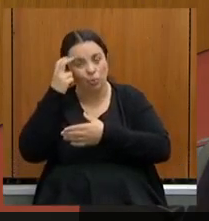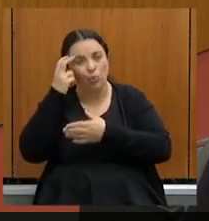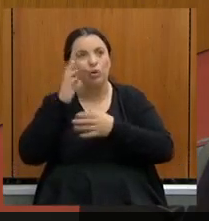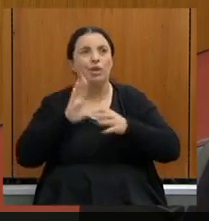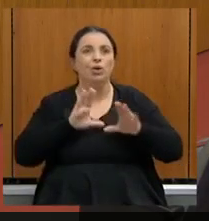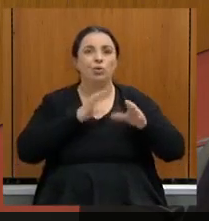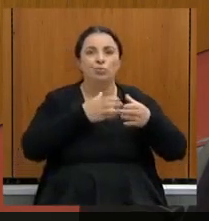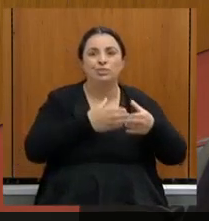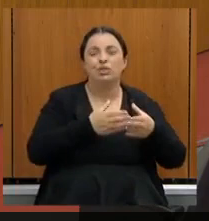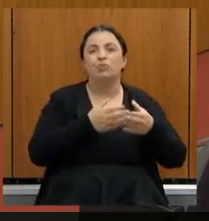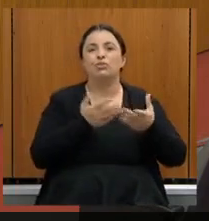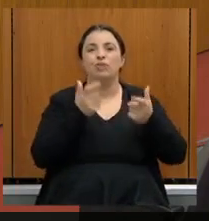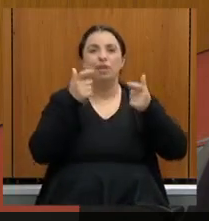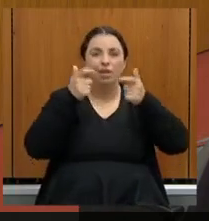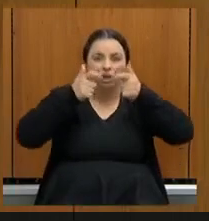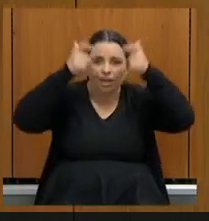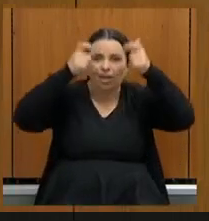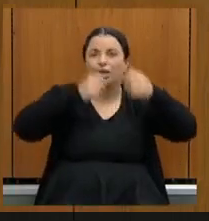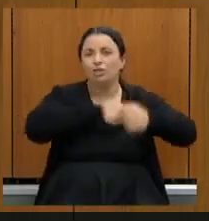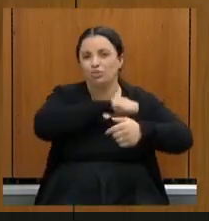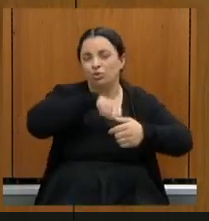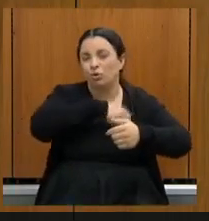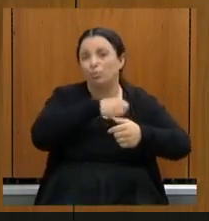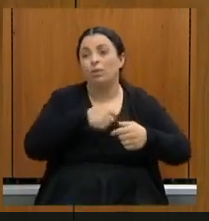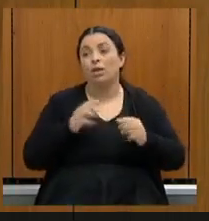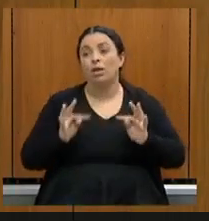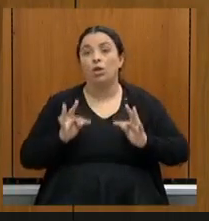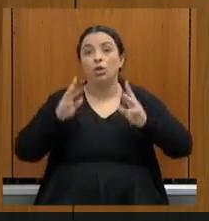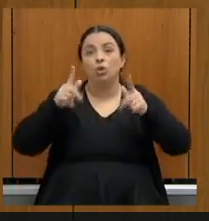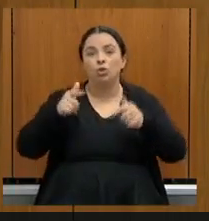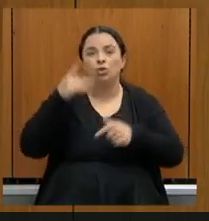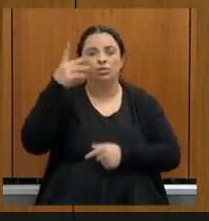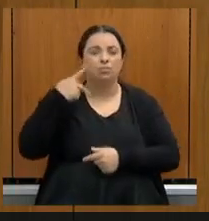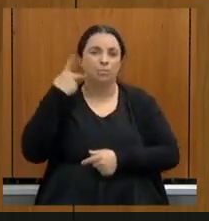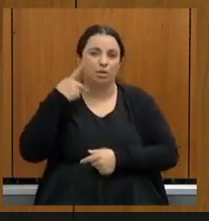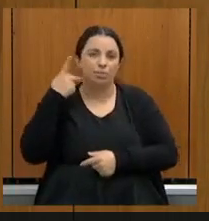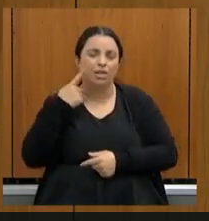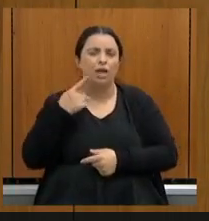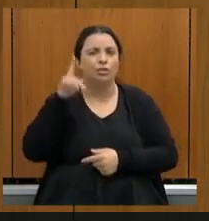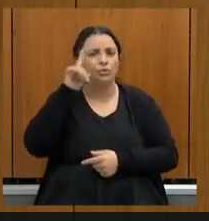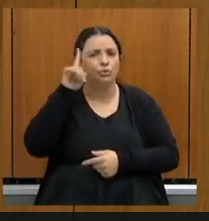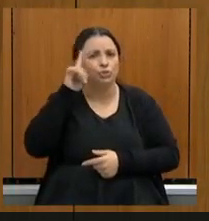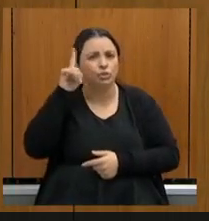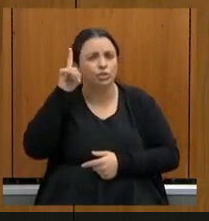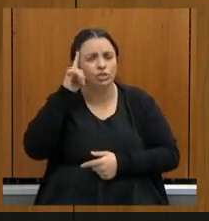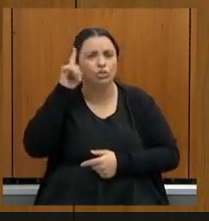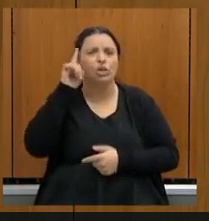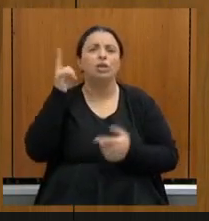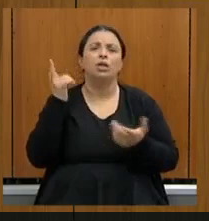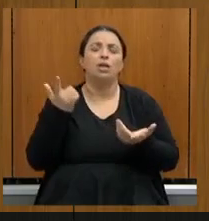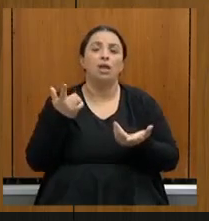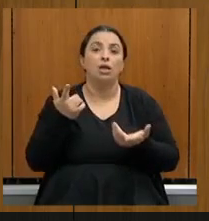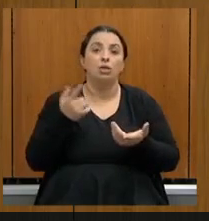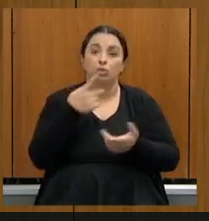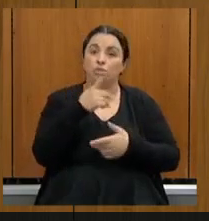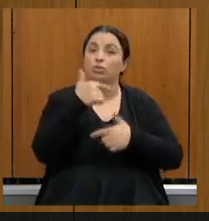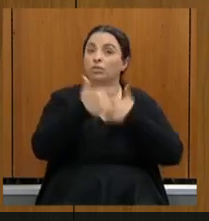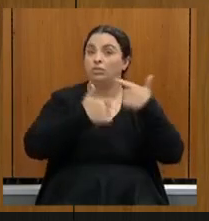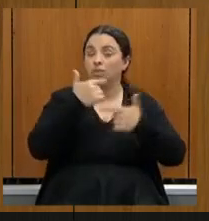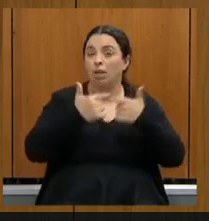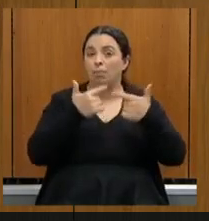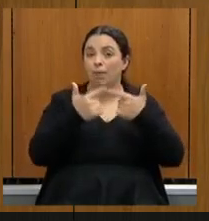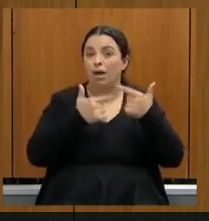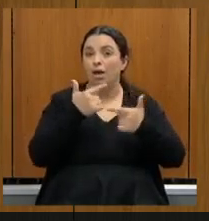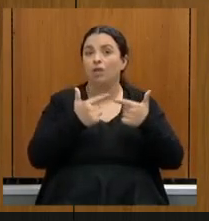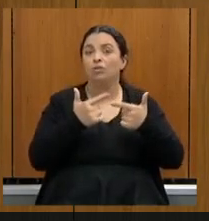de Gastronomia enfim com todos os parlamentares no dia a dia no andamento dos trabalhos inerentes